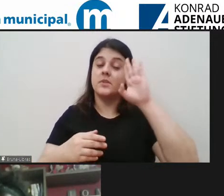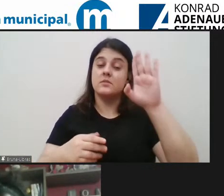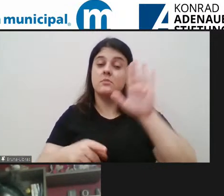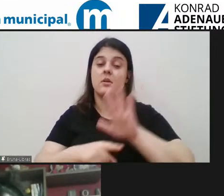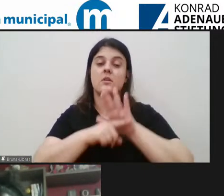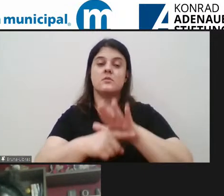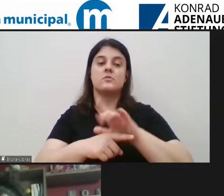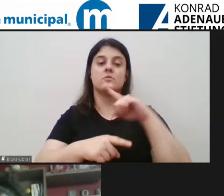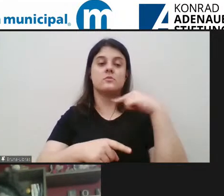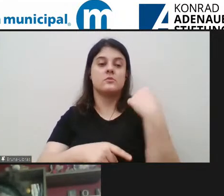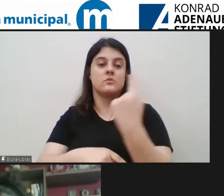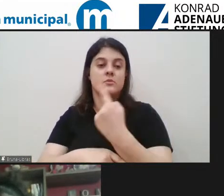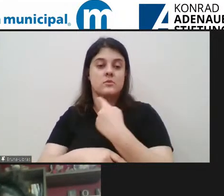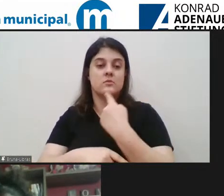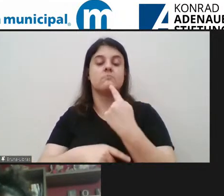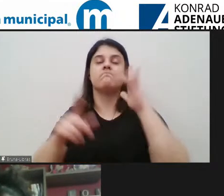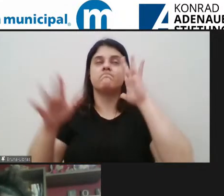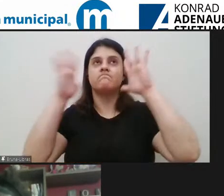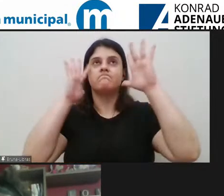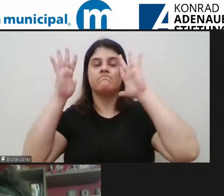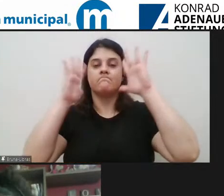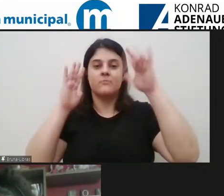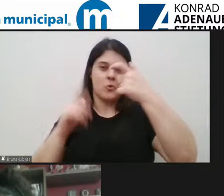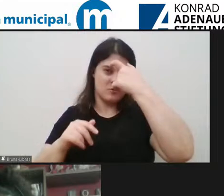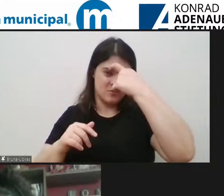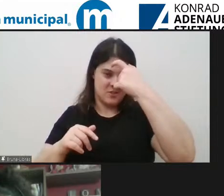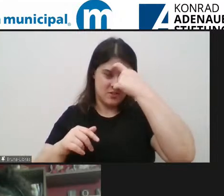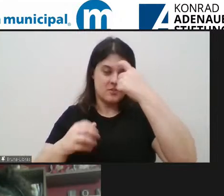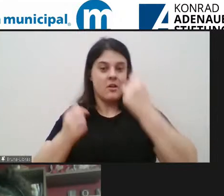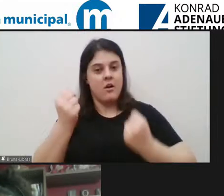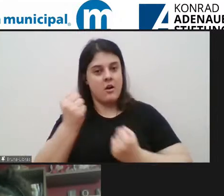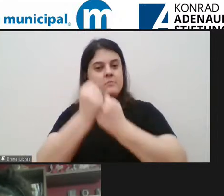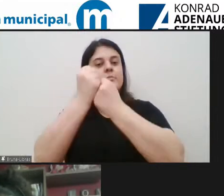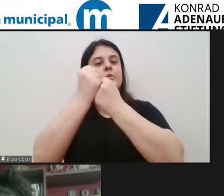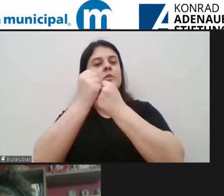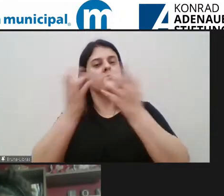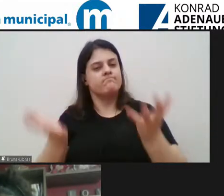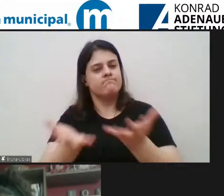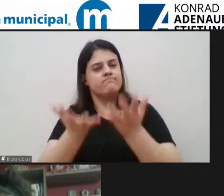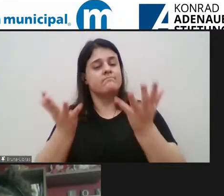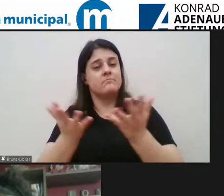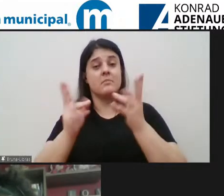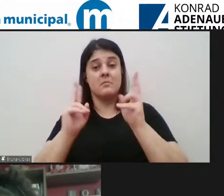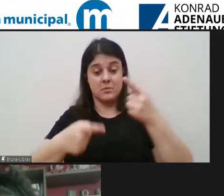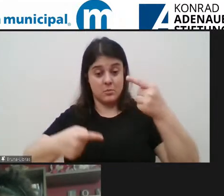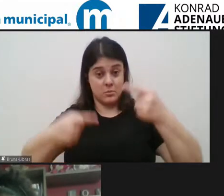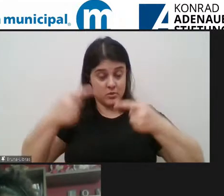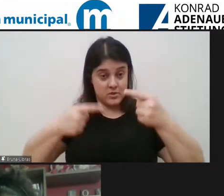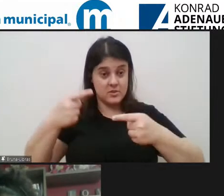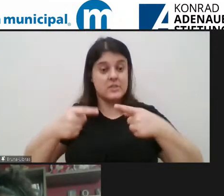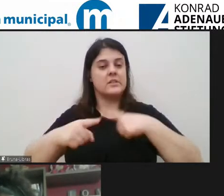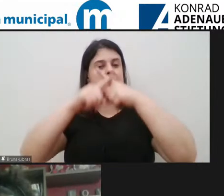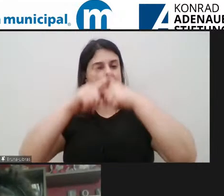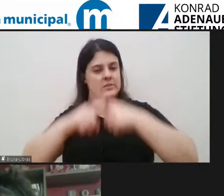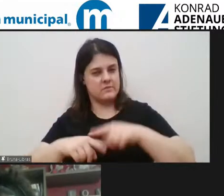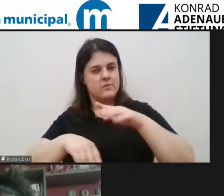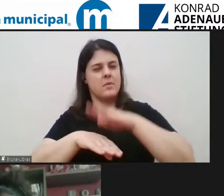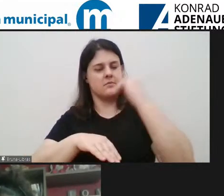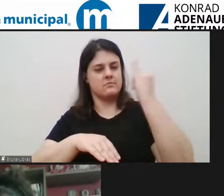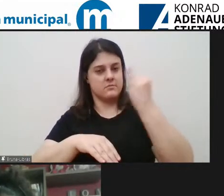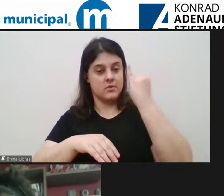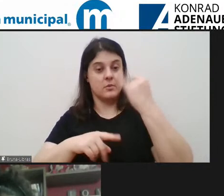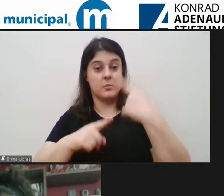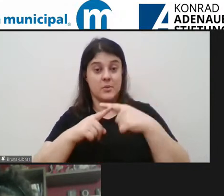tudo como meio de consciência que a gente possa a pô o e pensar que mesmo politicamente a desafios mais expressivos